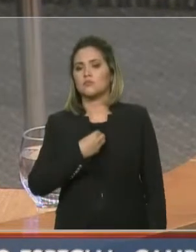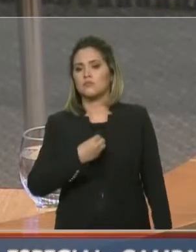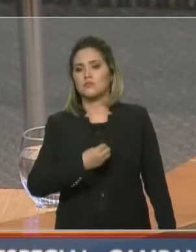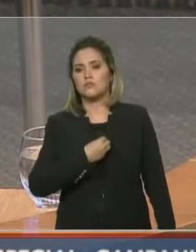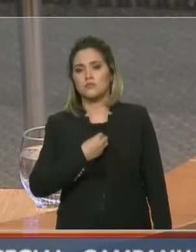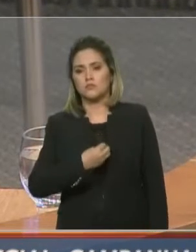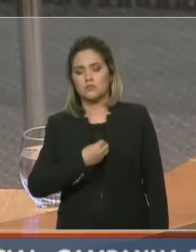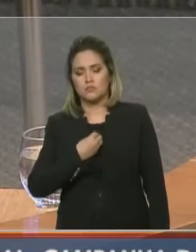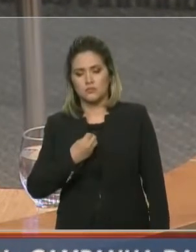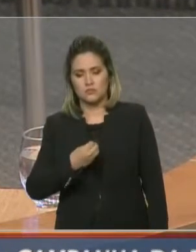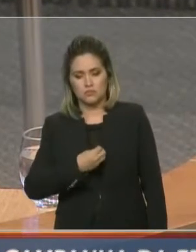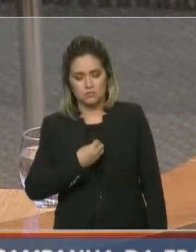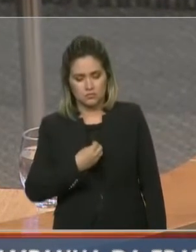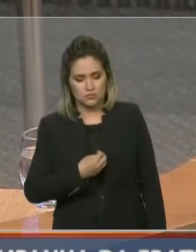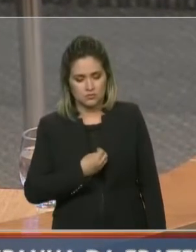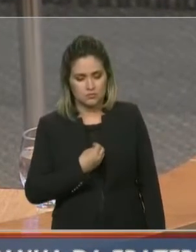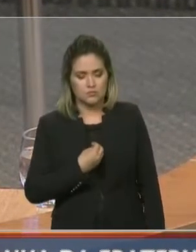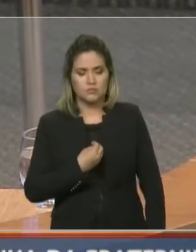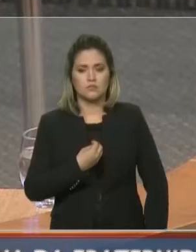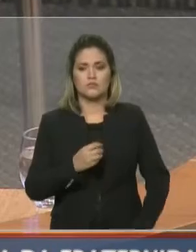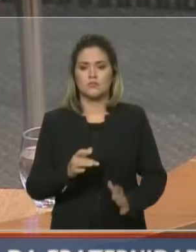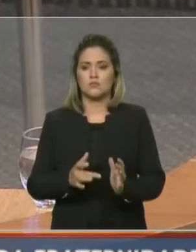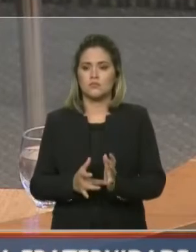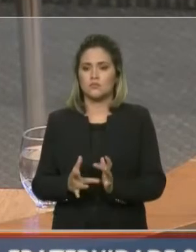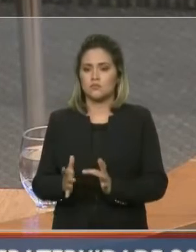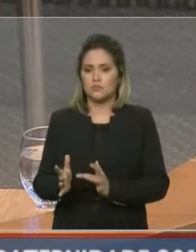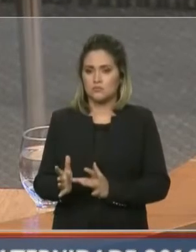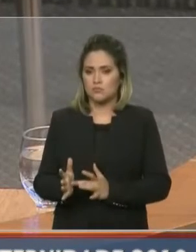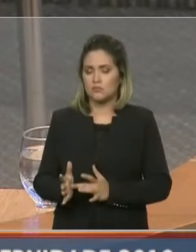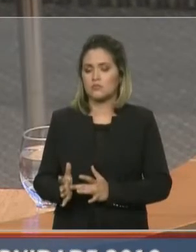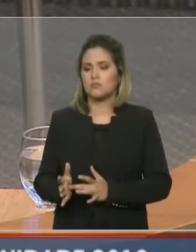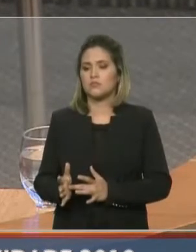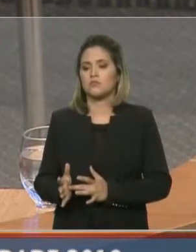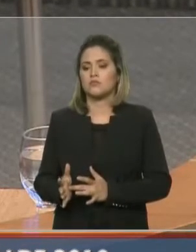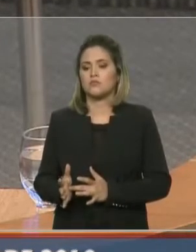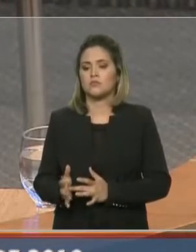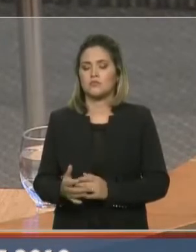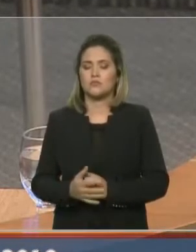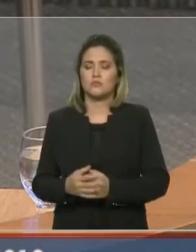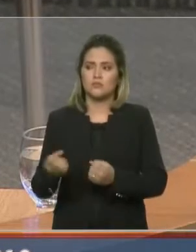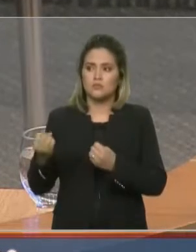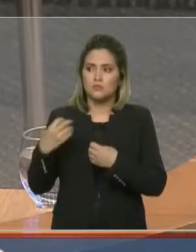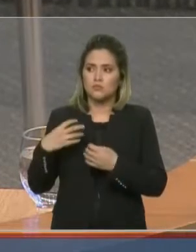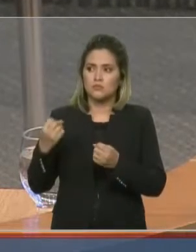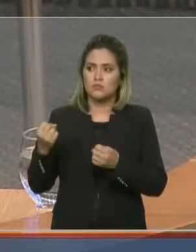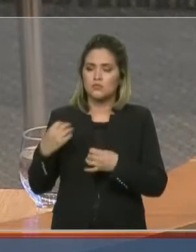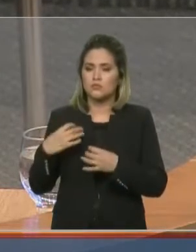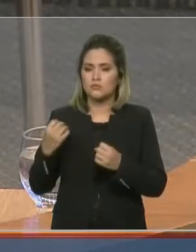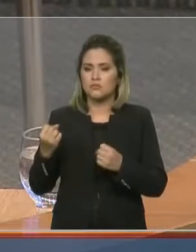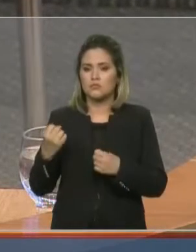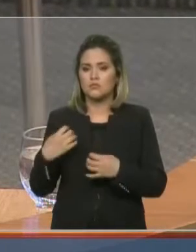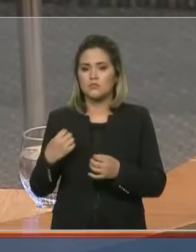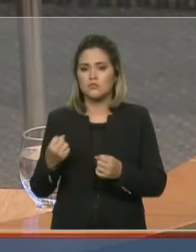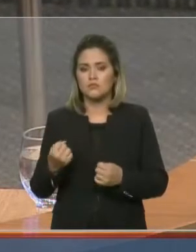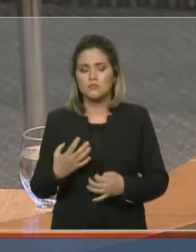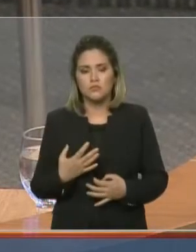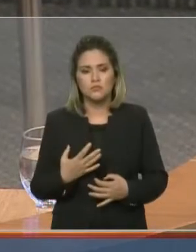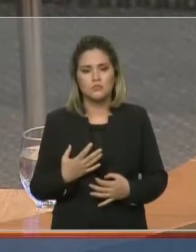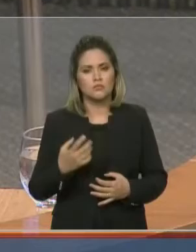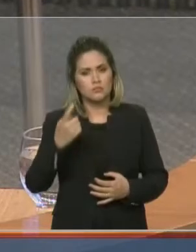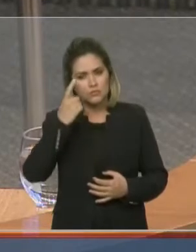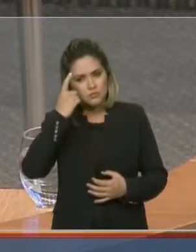e eficaz e atuante de Jesus Cristo, que nos ensina a olhar o outro como irmão,